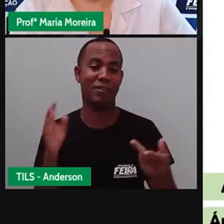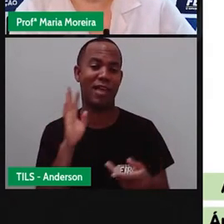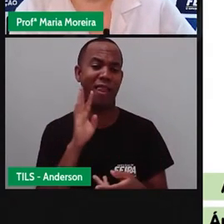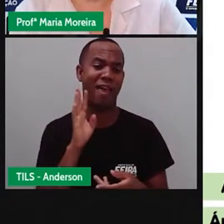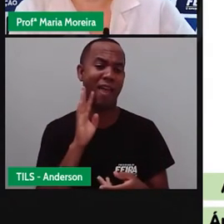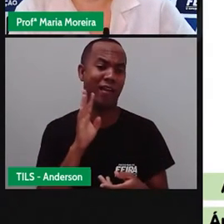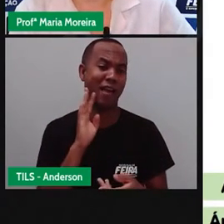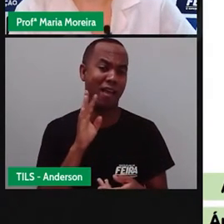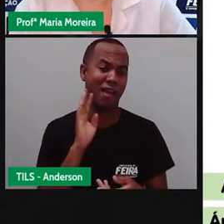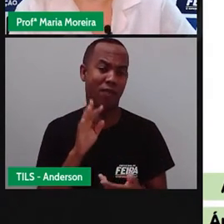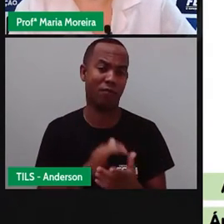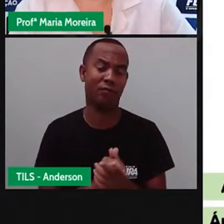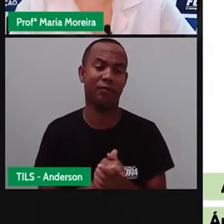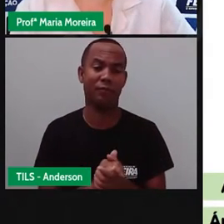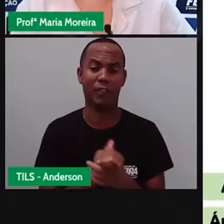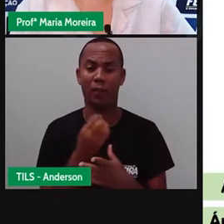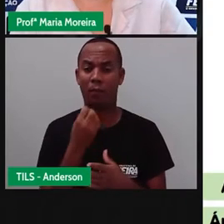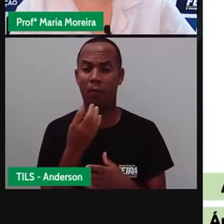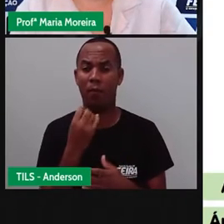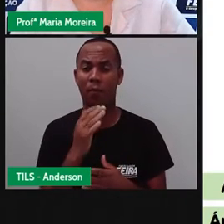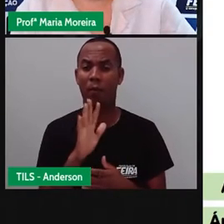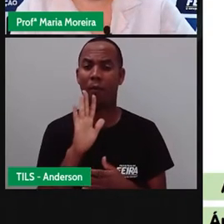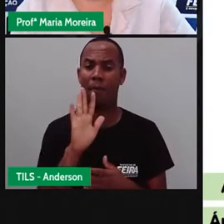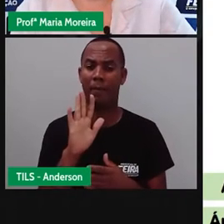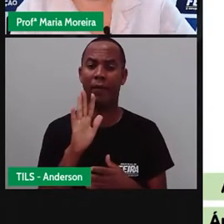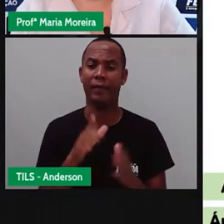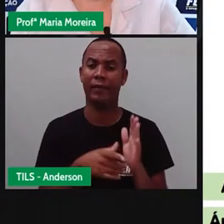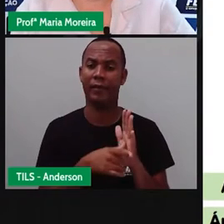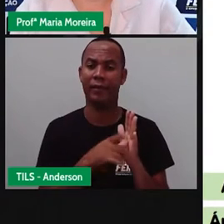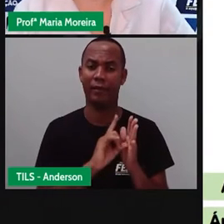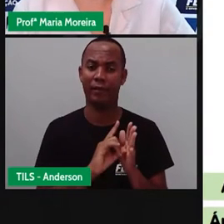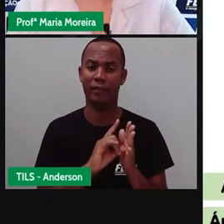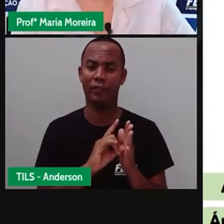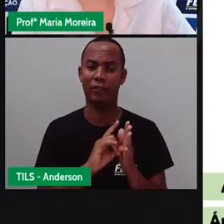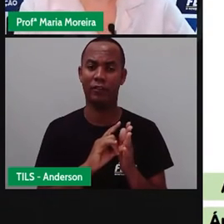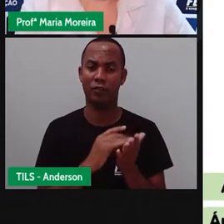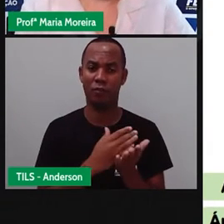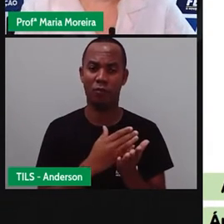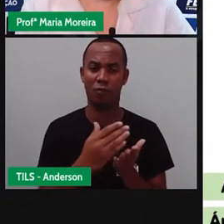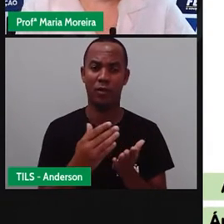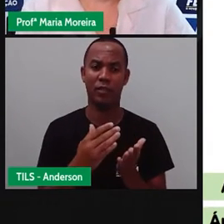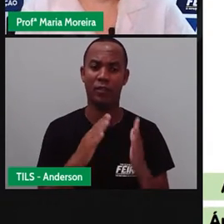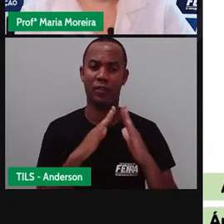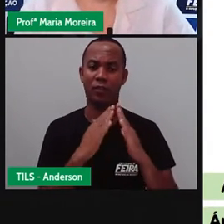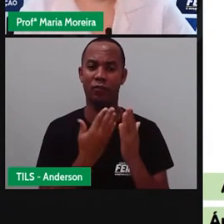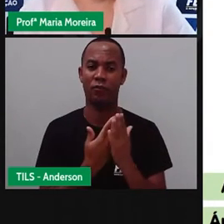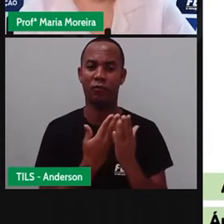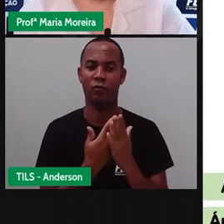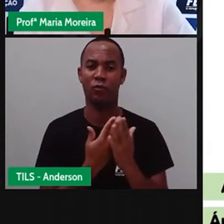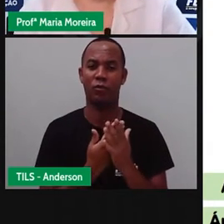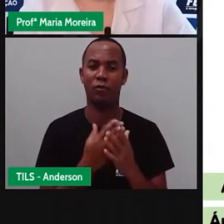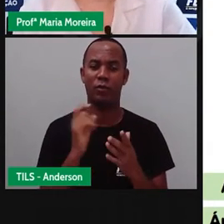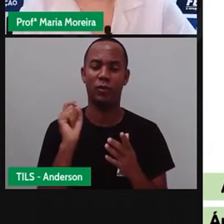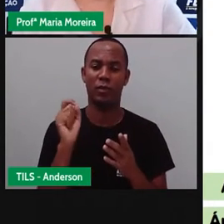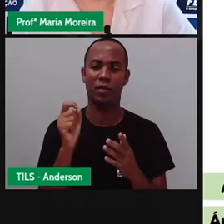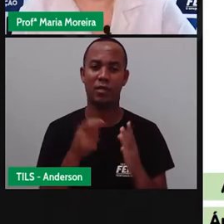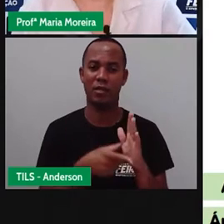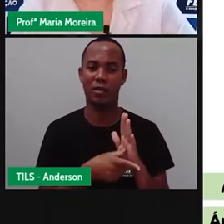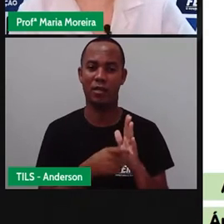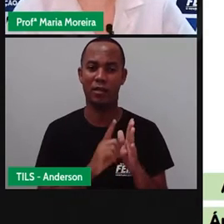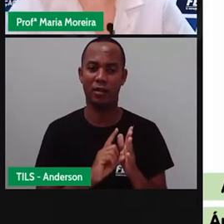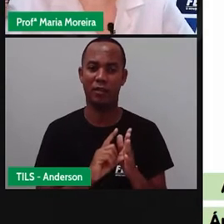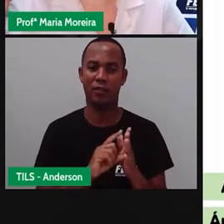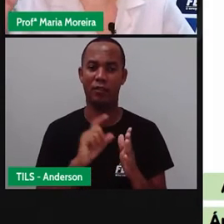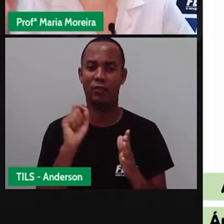Com certeza bom mas hoje a gente começar a aula né Anderson vamo pedir aqueles velho e conhecido o que